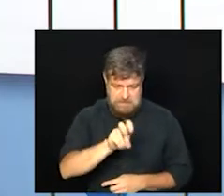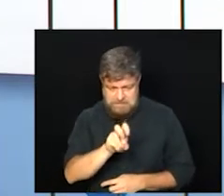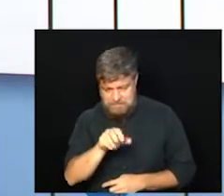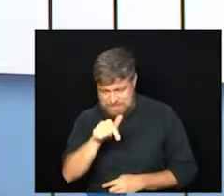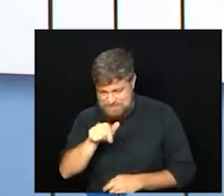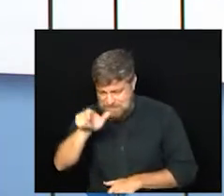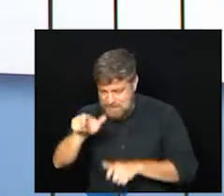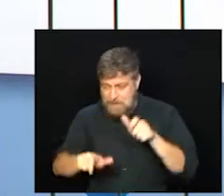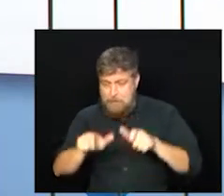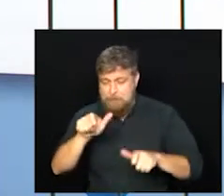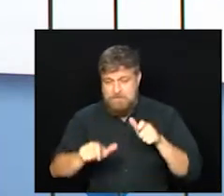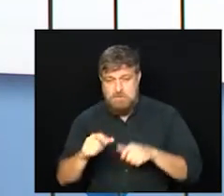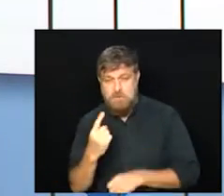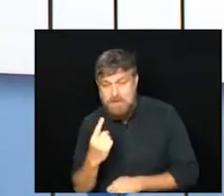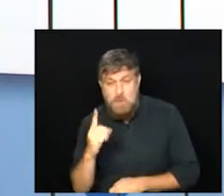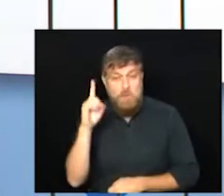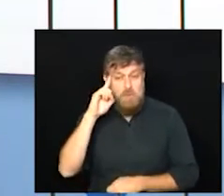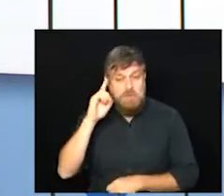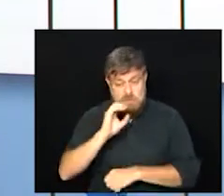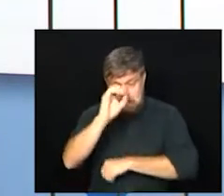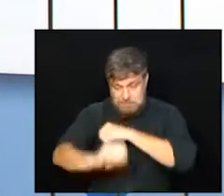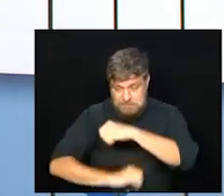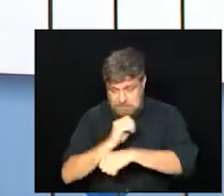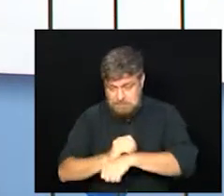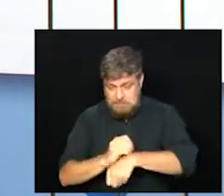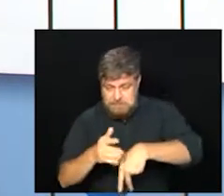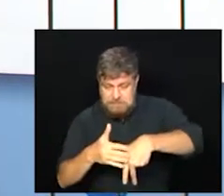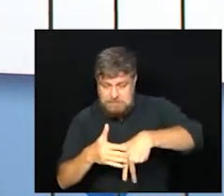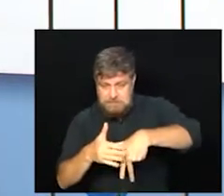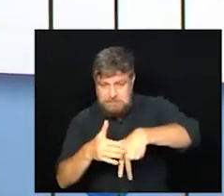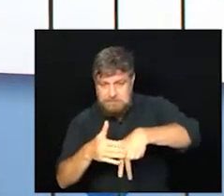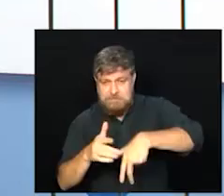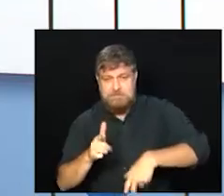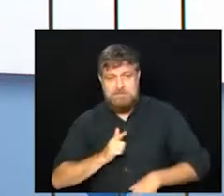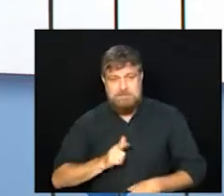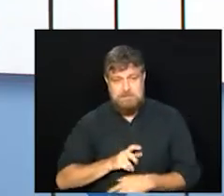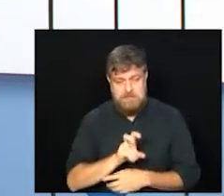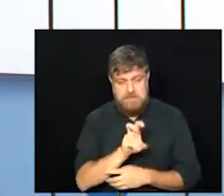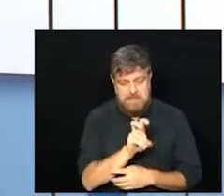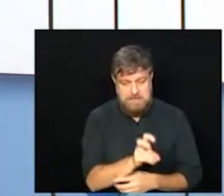13.957 casos nas últimas 24 horas. E são